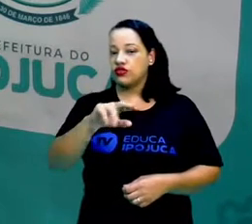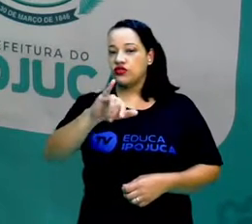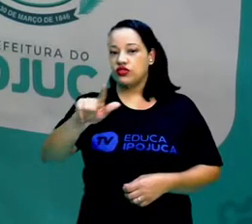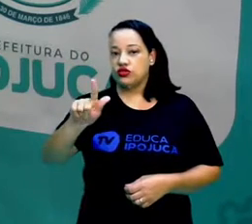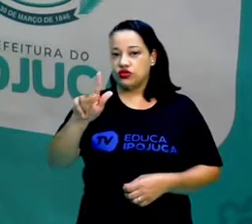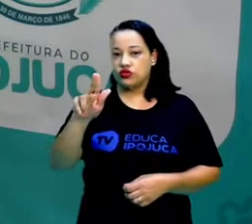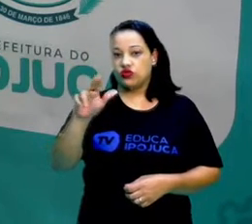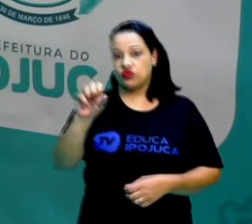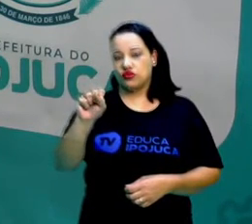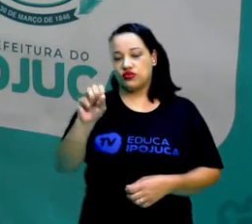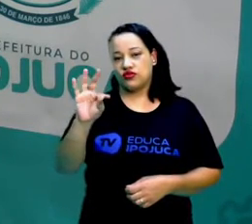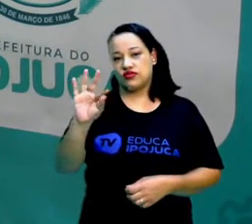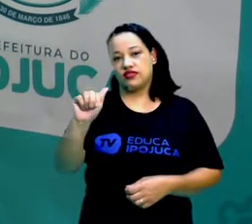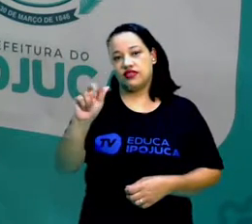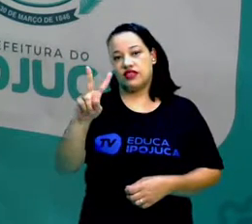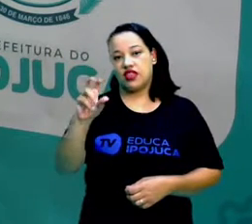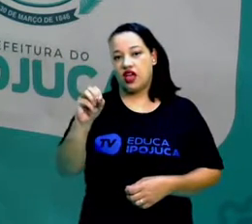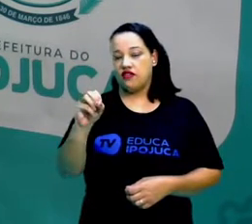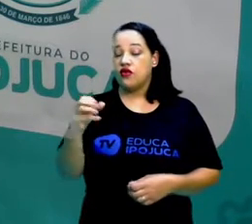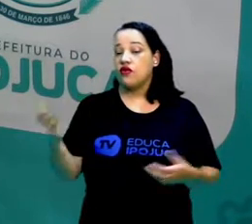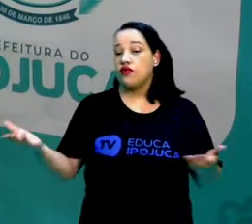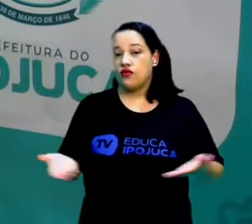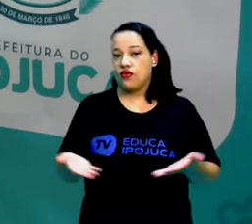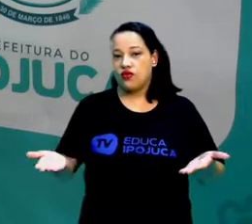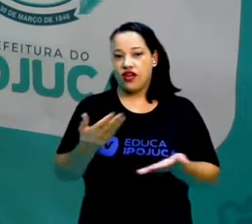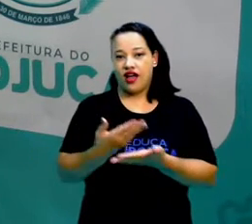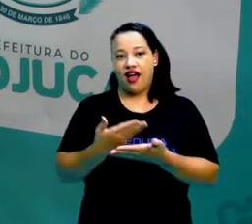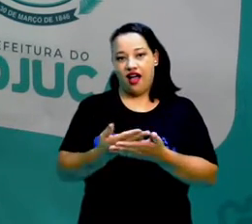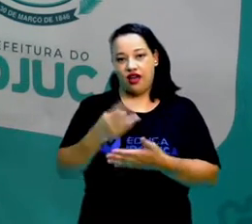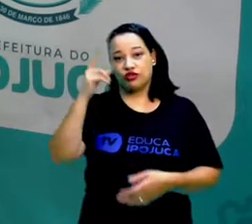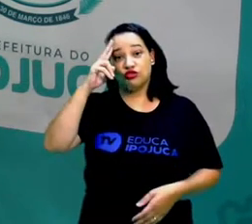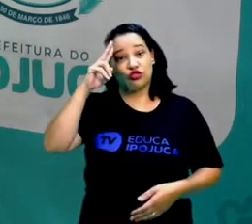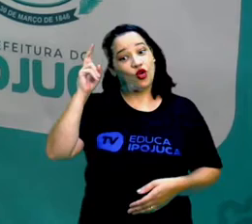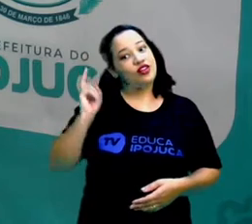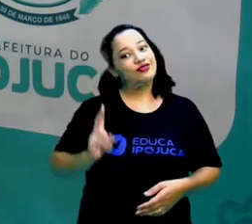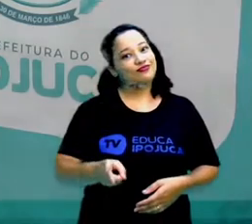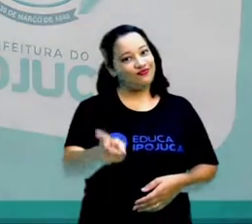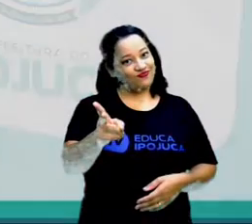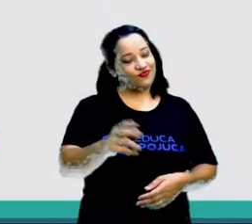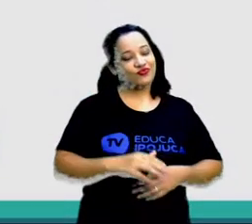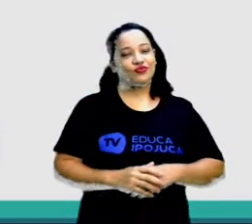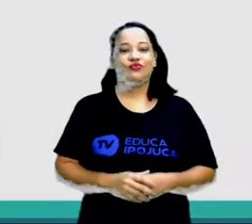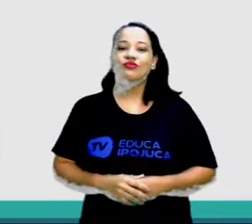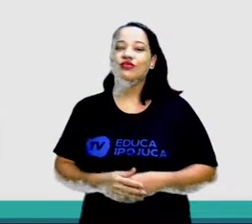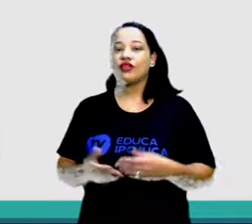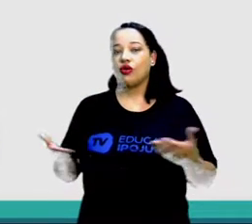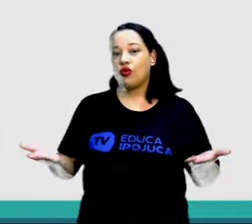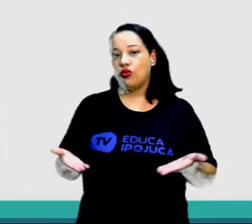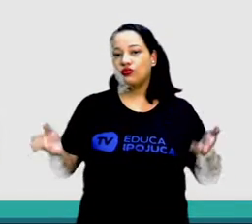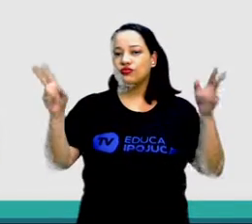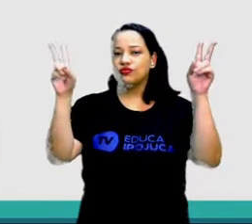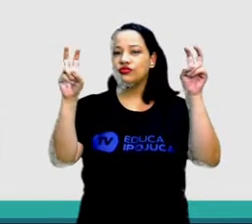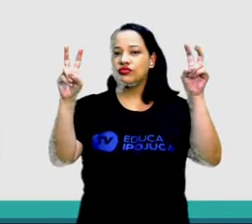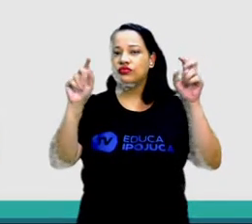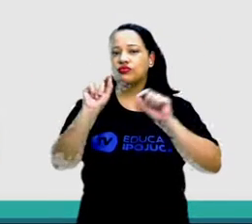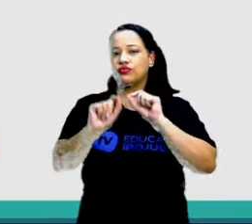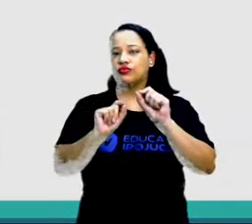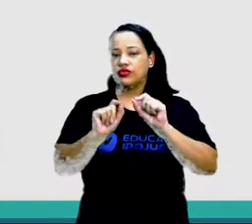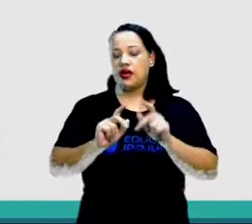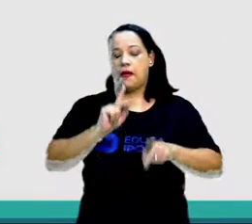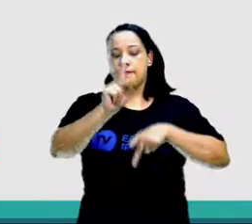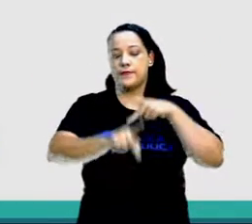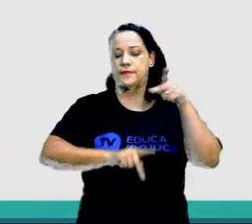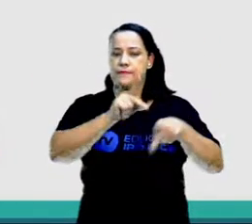E hoje nós vamos retomar então com as nossas aulas de História E hoje nós vamos falar sobre povos